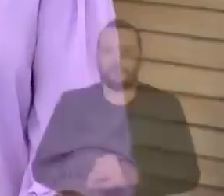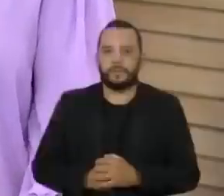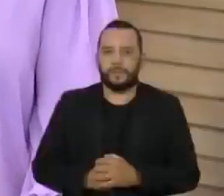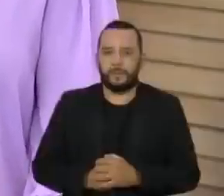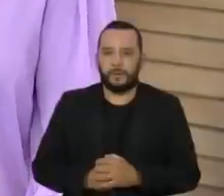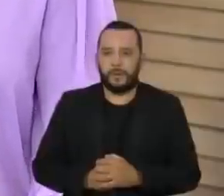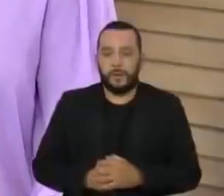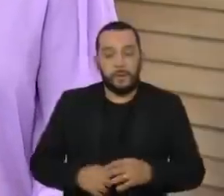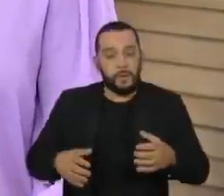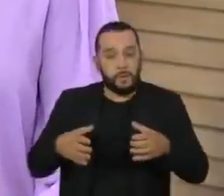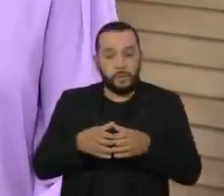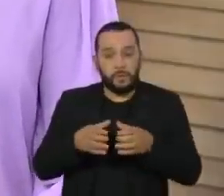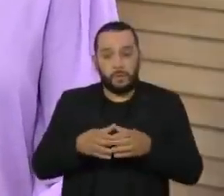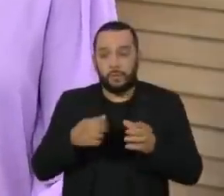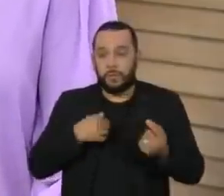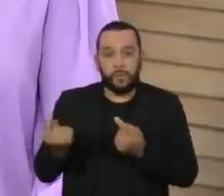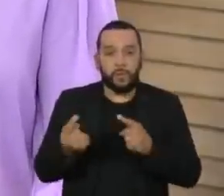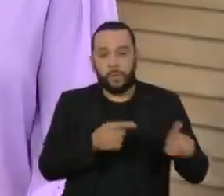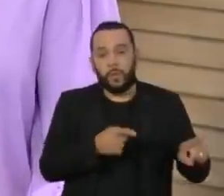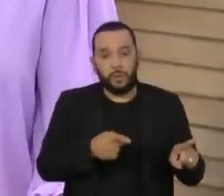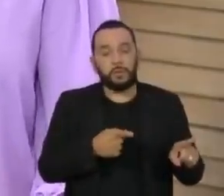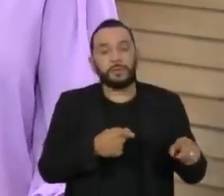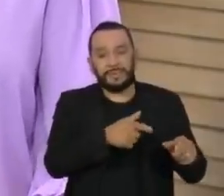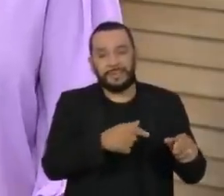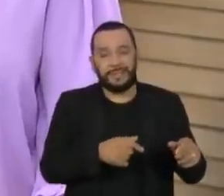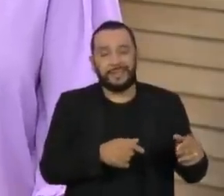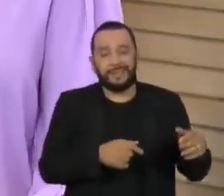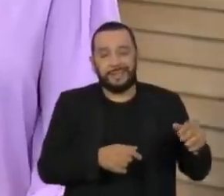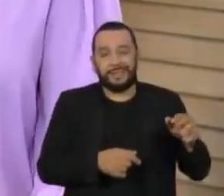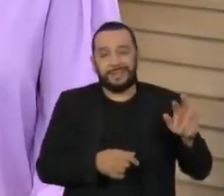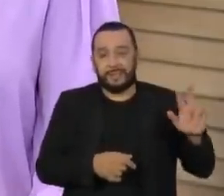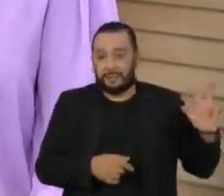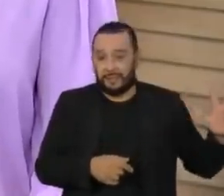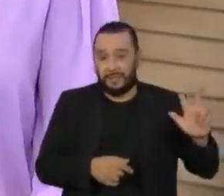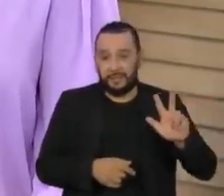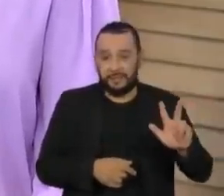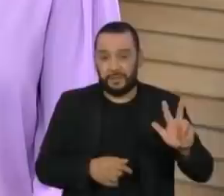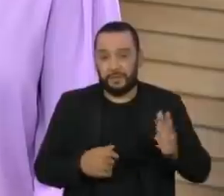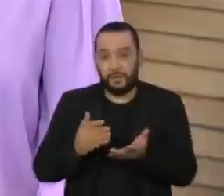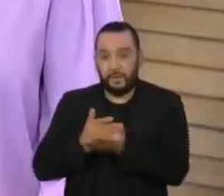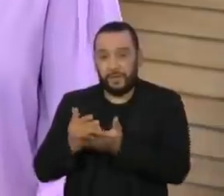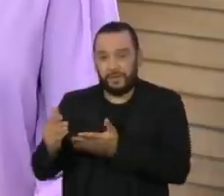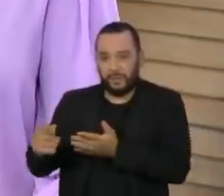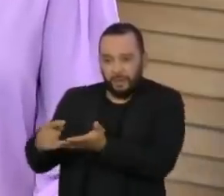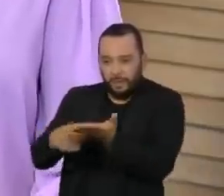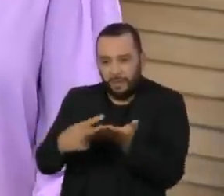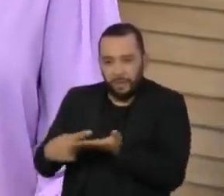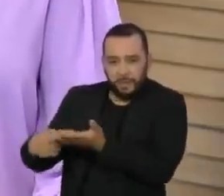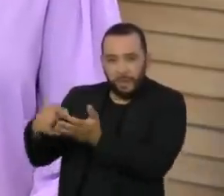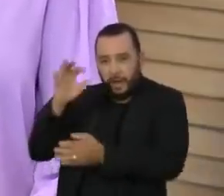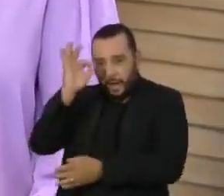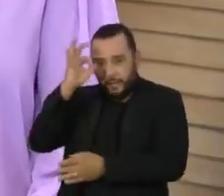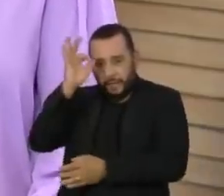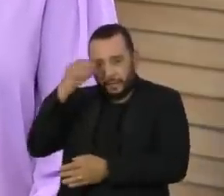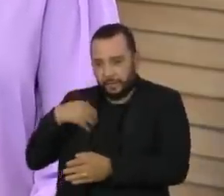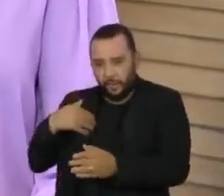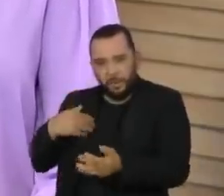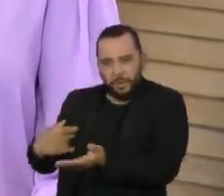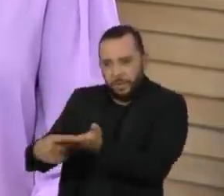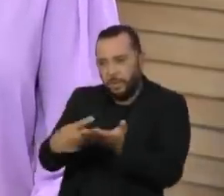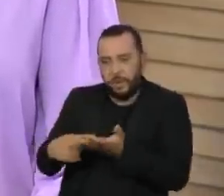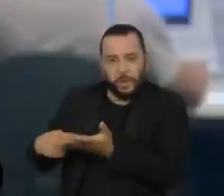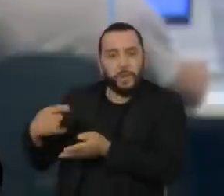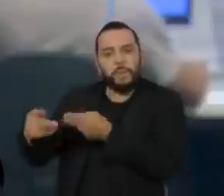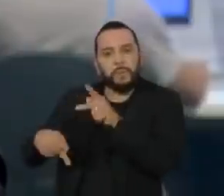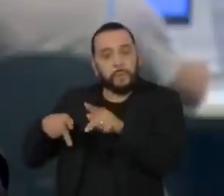os grupos de resistência à volta do regime Talibã começam a se formar no Afeganistão a população têm saído às ruas